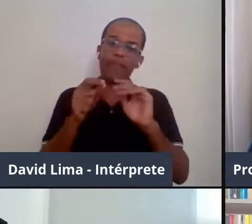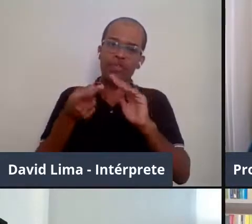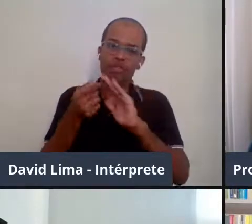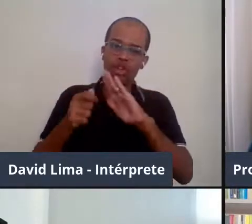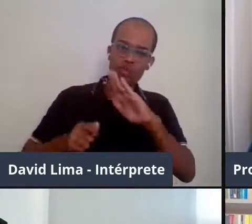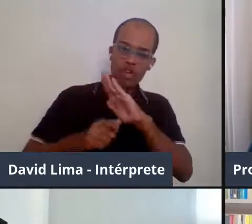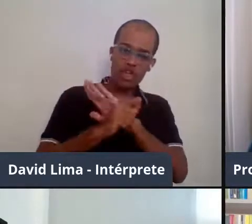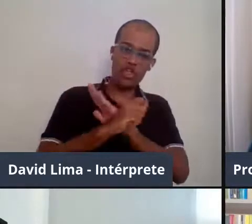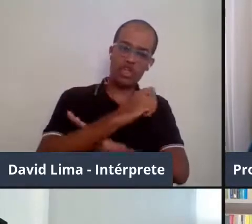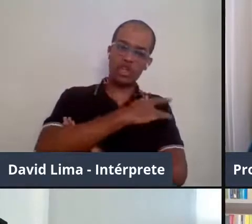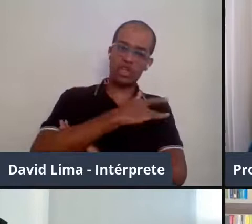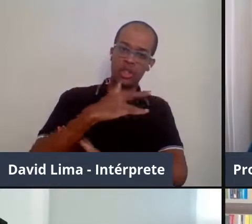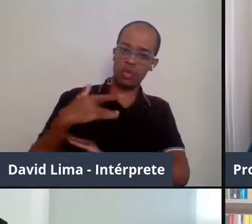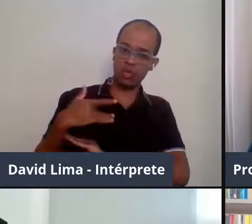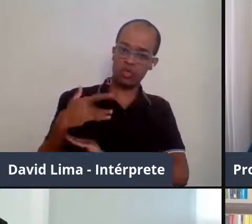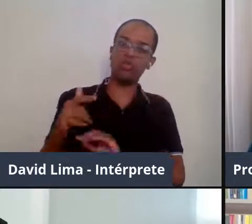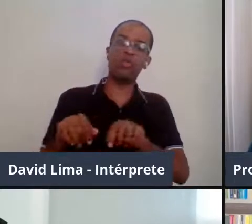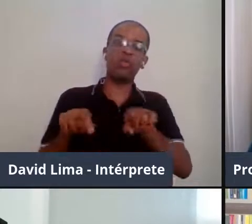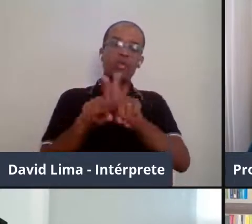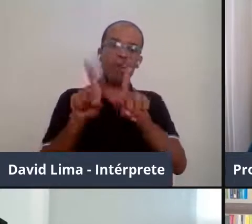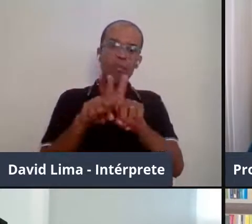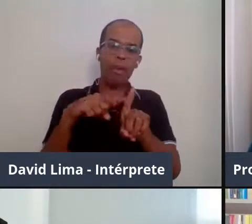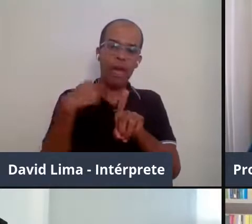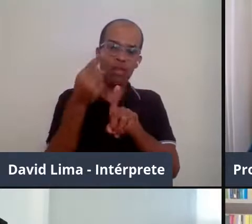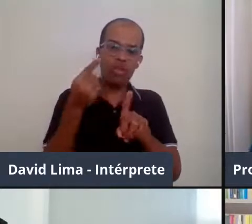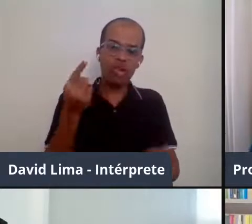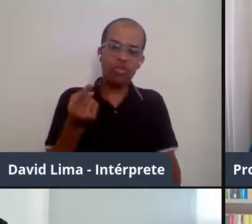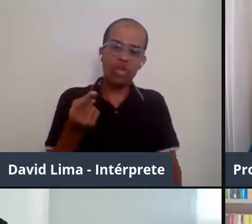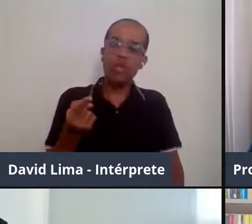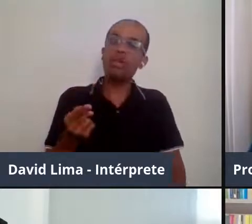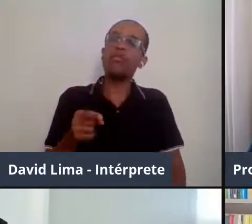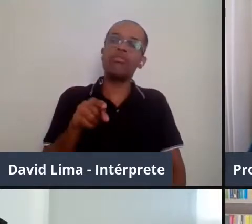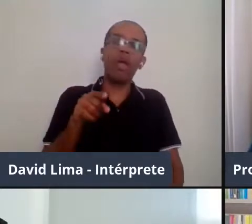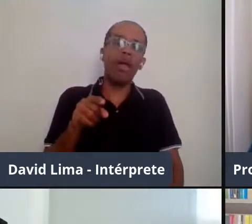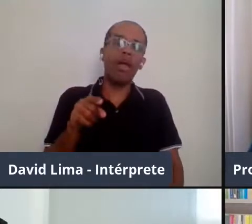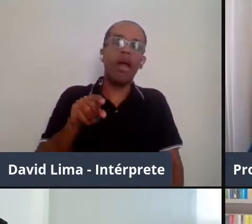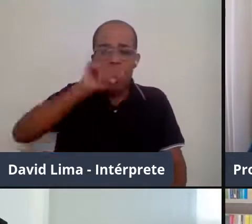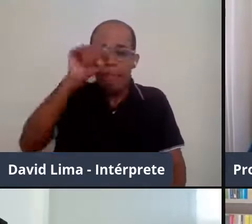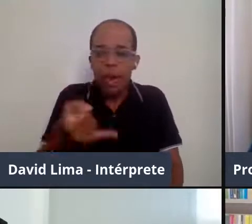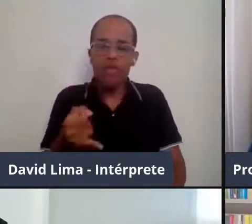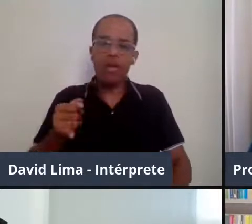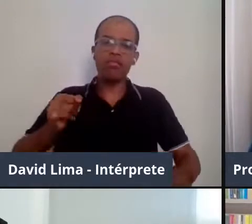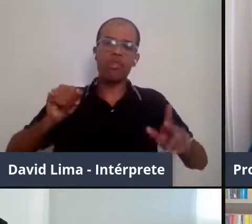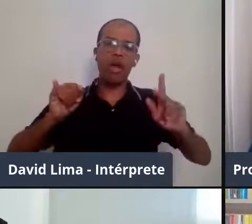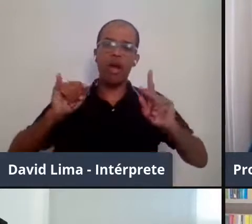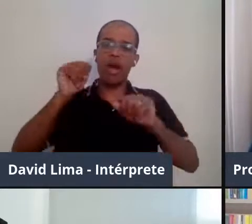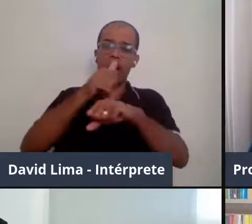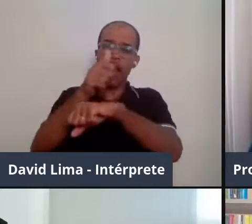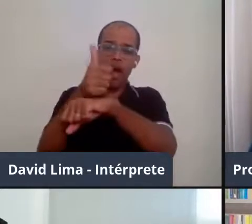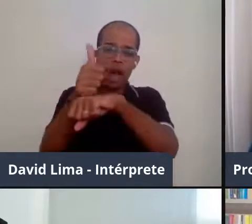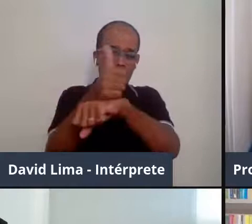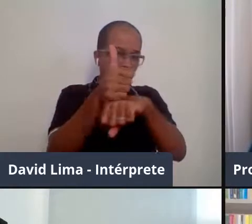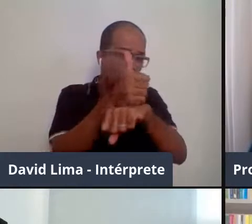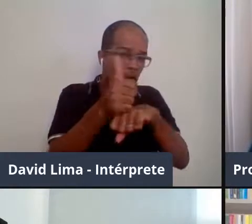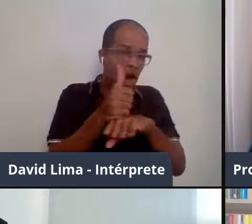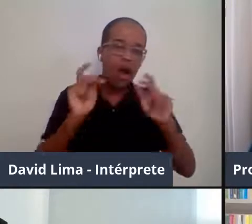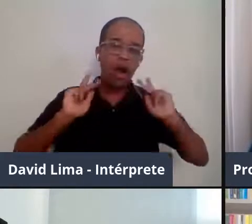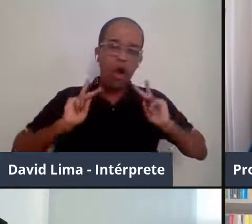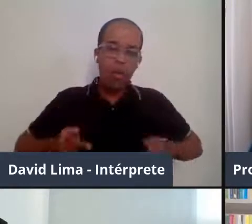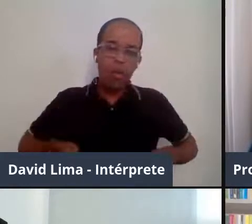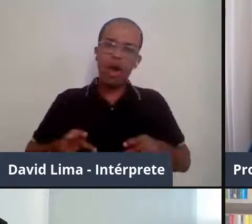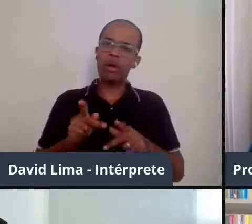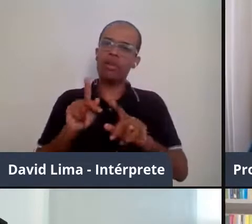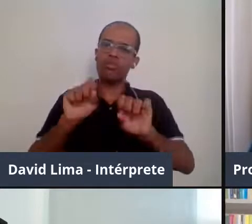mas também de nos apropriarmos do capital humano e força de trabalho disponíveis no